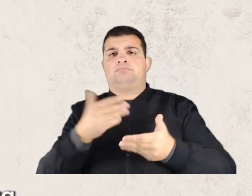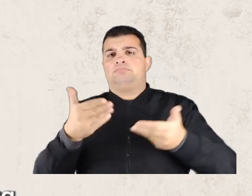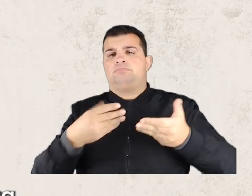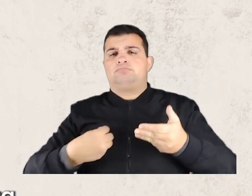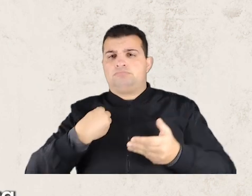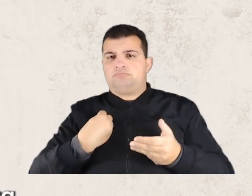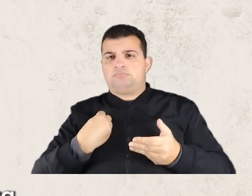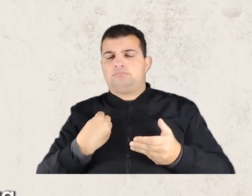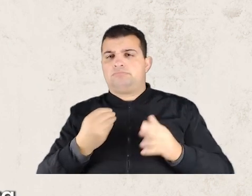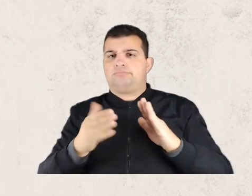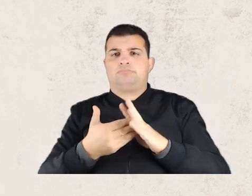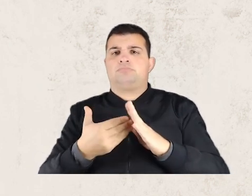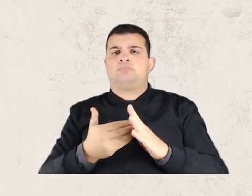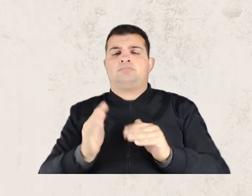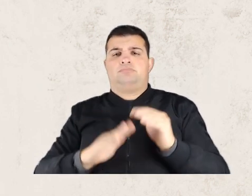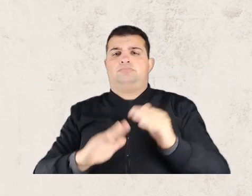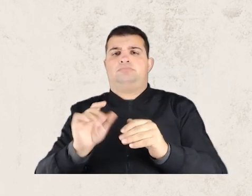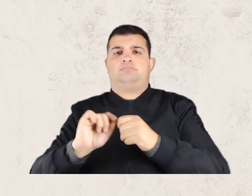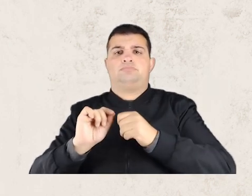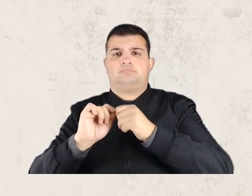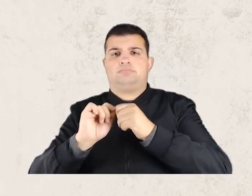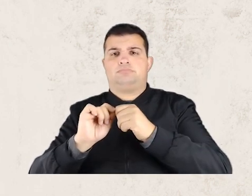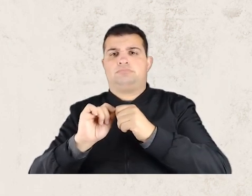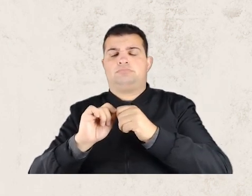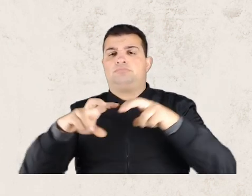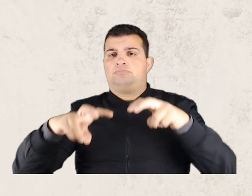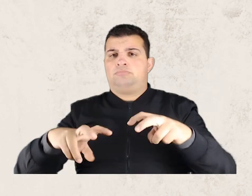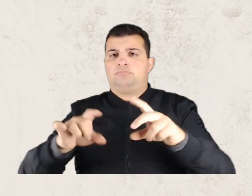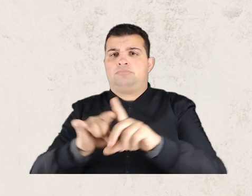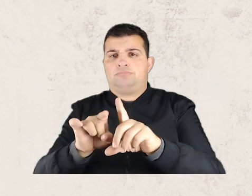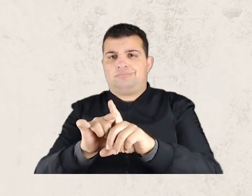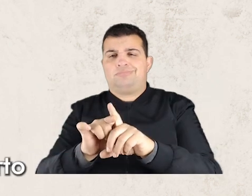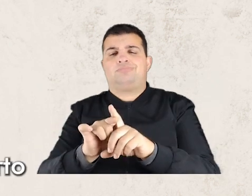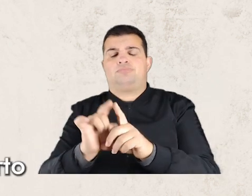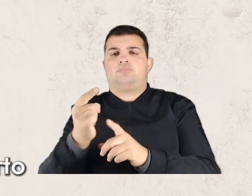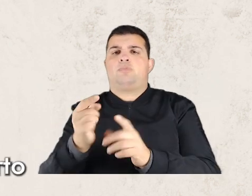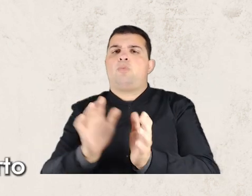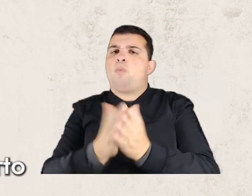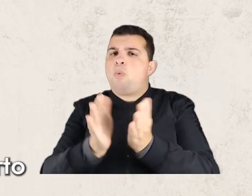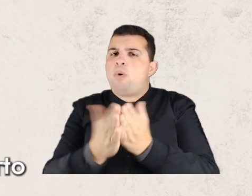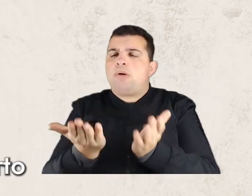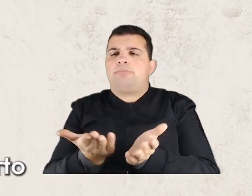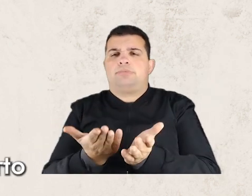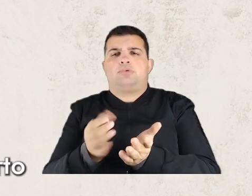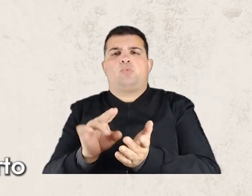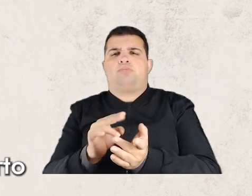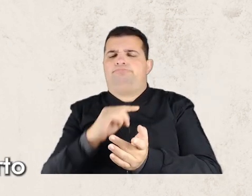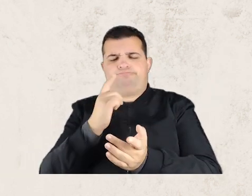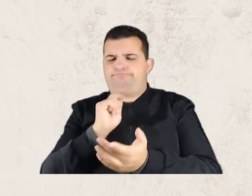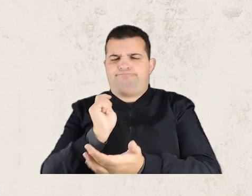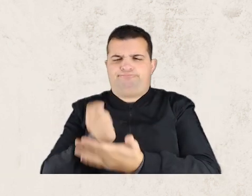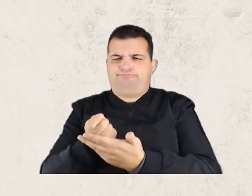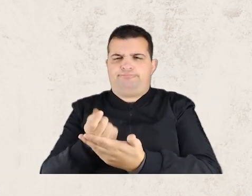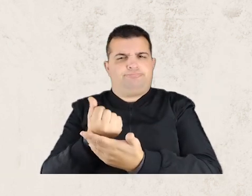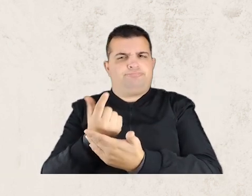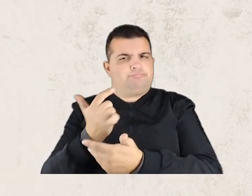clínica social e uma clínica. Qual é a significação que a gente está dando à social aqui? Como é que isso se aproxima de um certo assistencialismo?